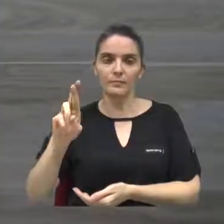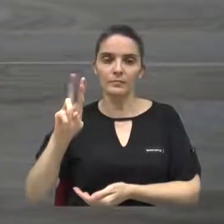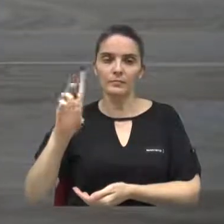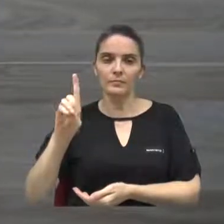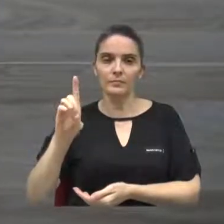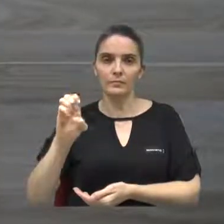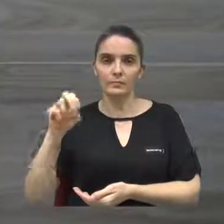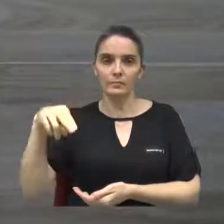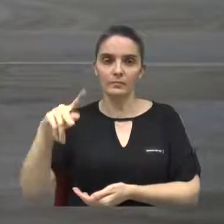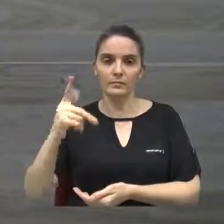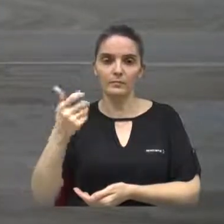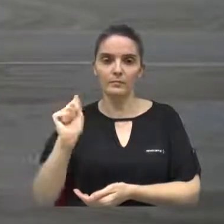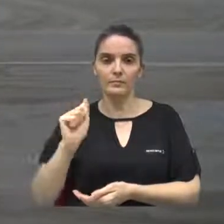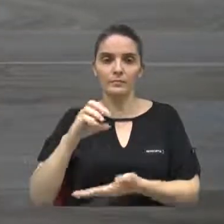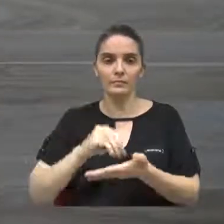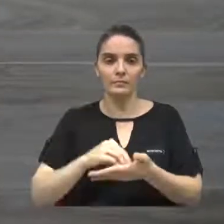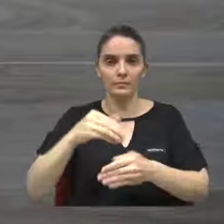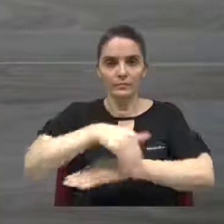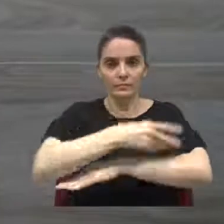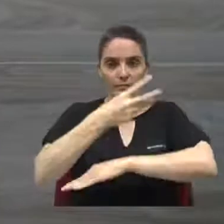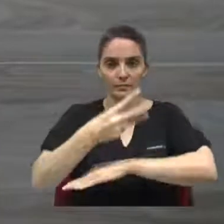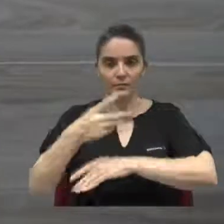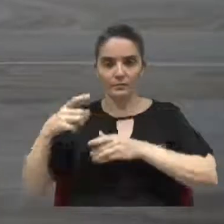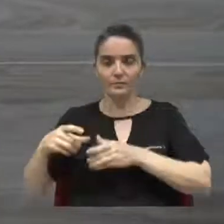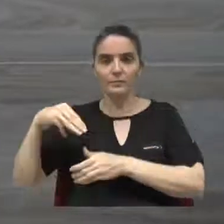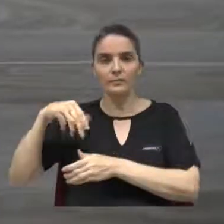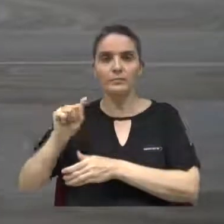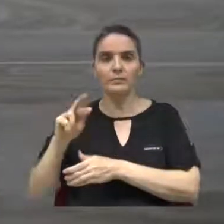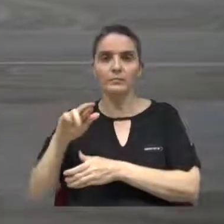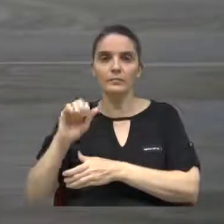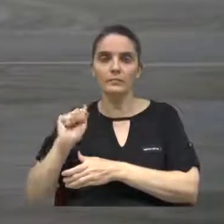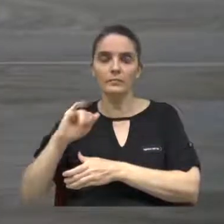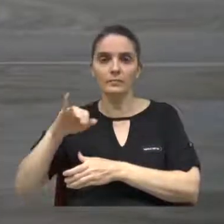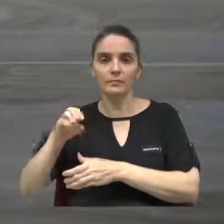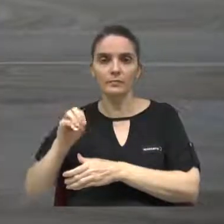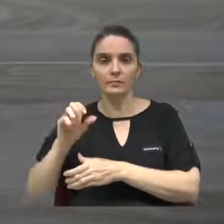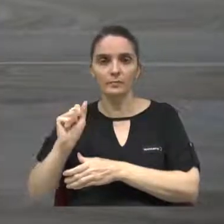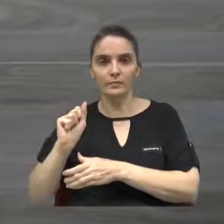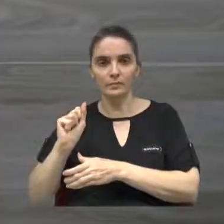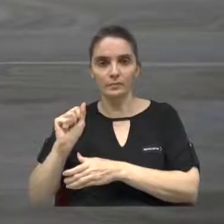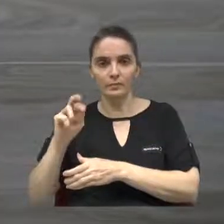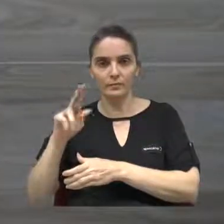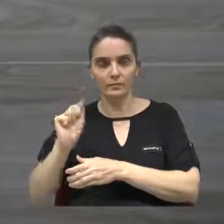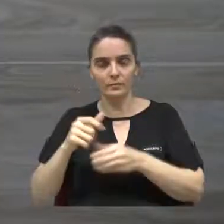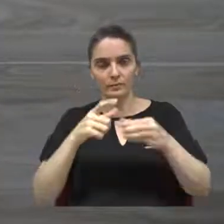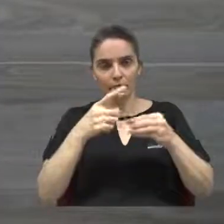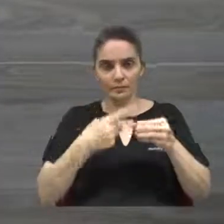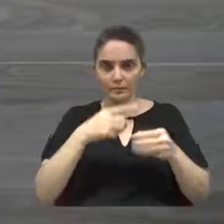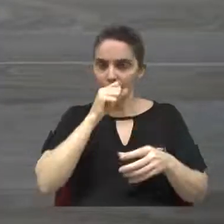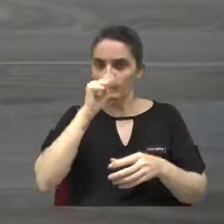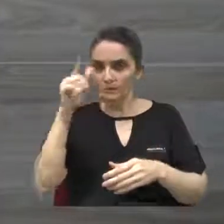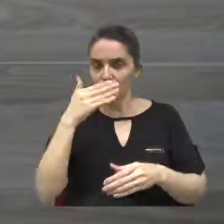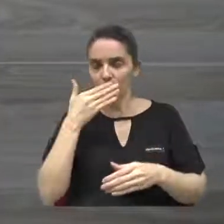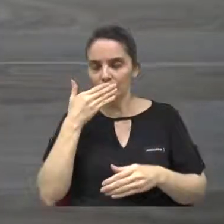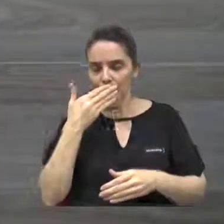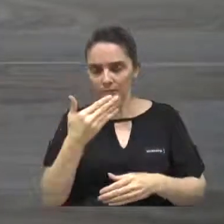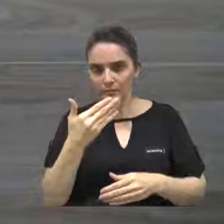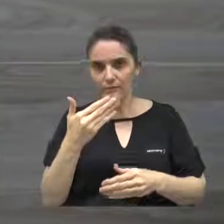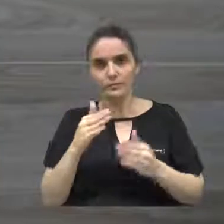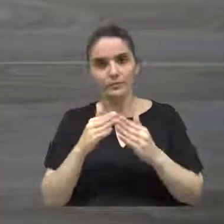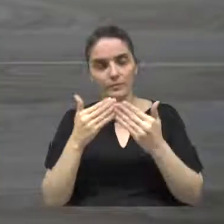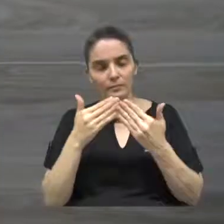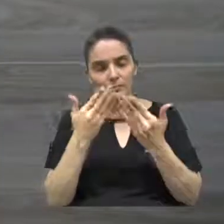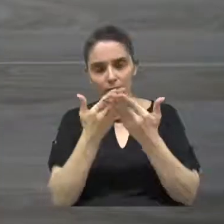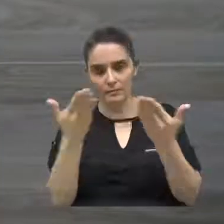Jardim Marajoara, no município de Limeira. Mais uma vez, eu peço o carinho dos vereadores que votem a